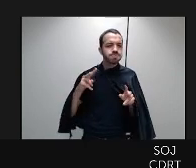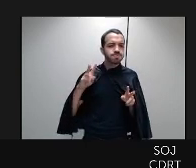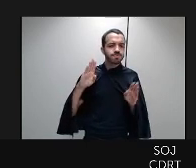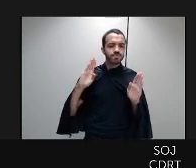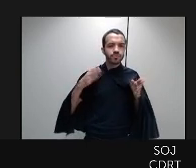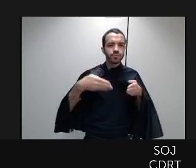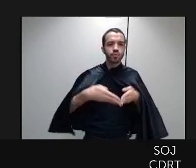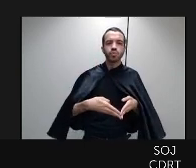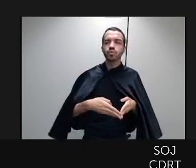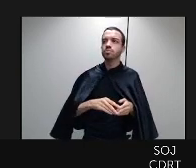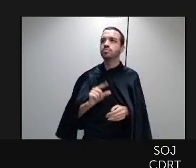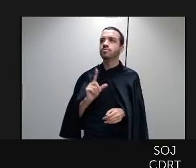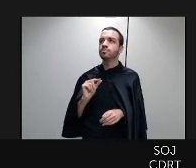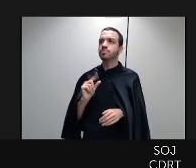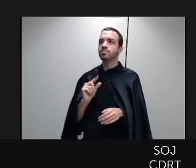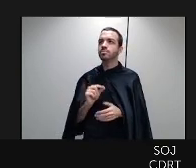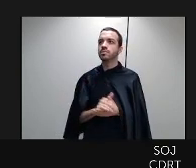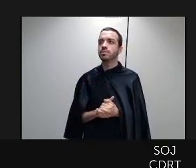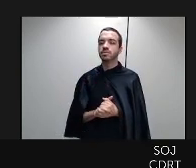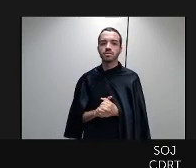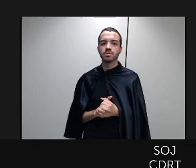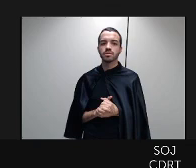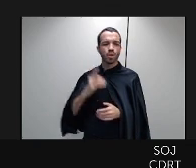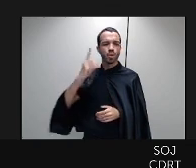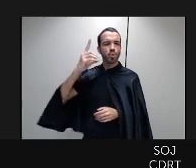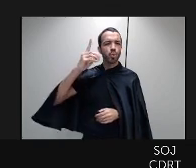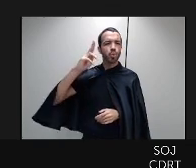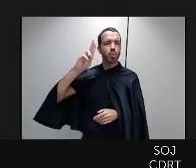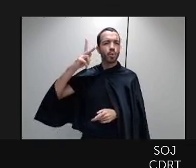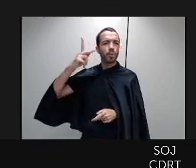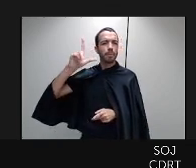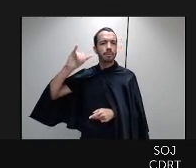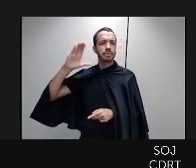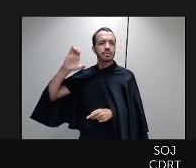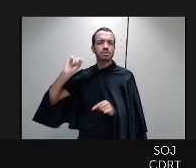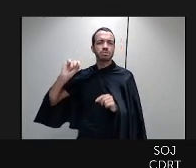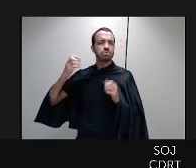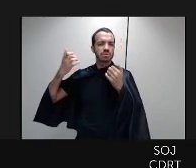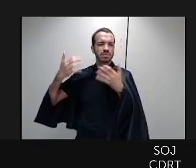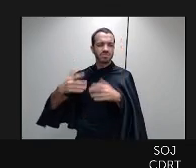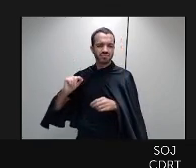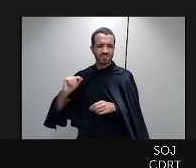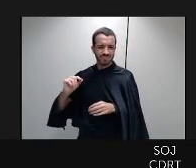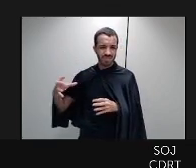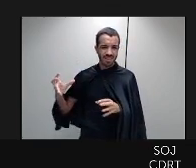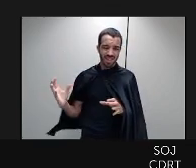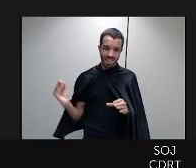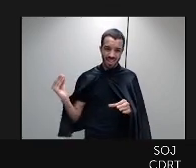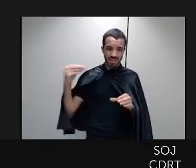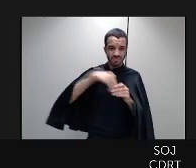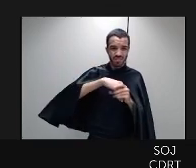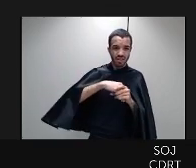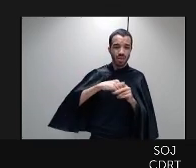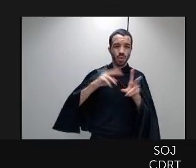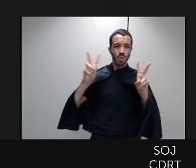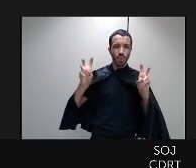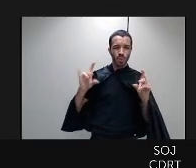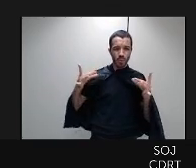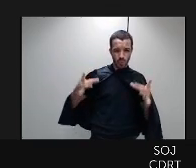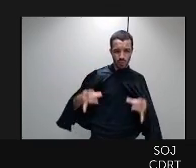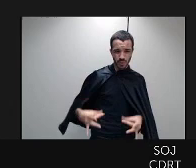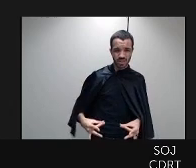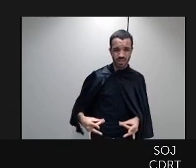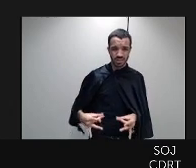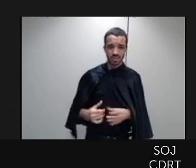também concordo que não cabe a gente mas o que quer dizer Exatamente isso o texto vai aparecer a minha compreensão